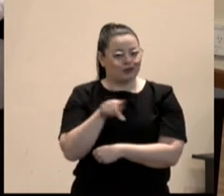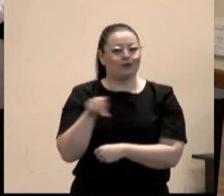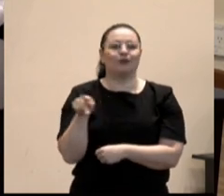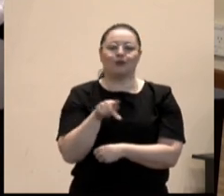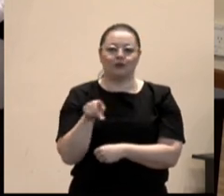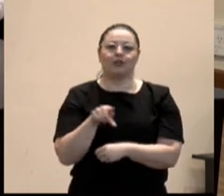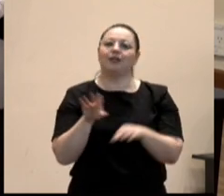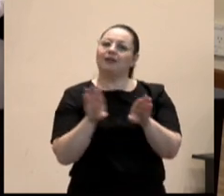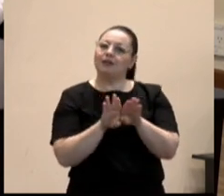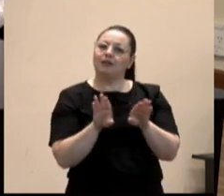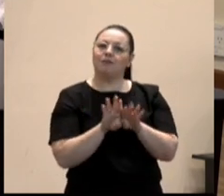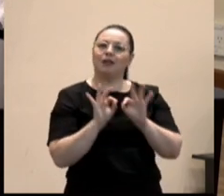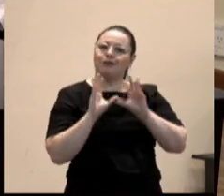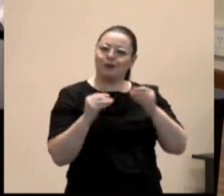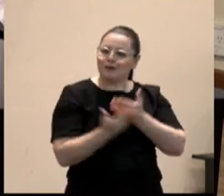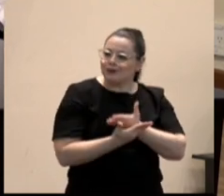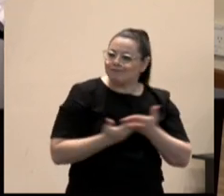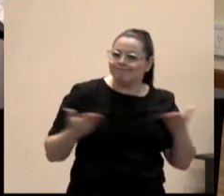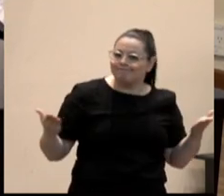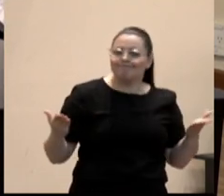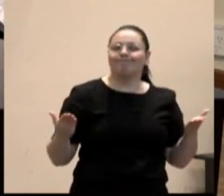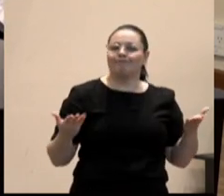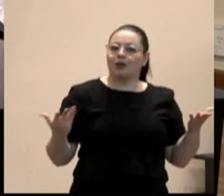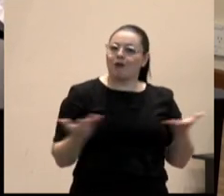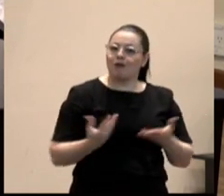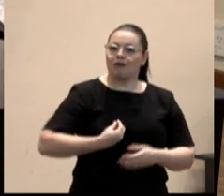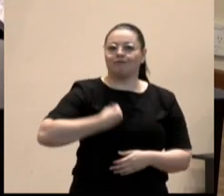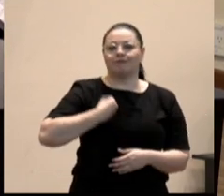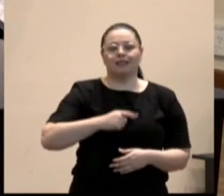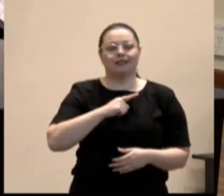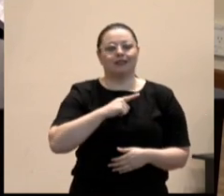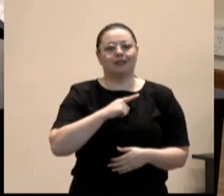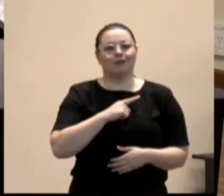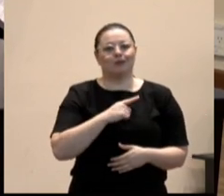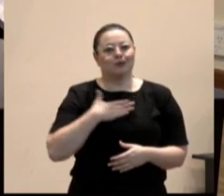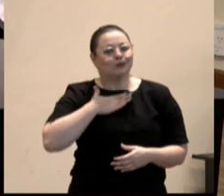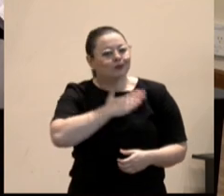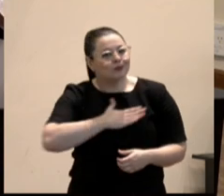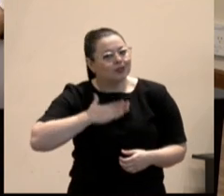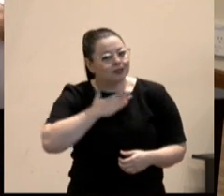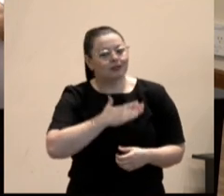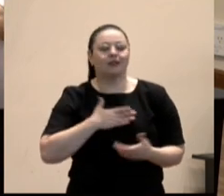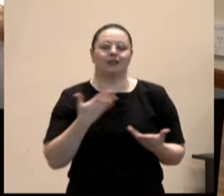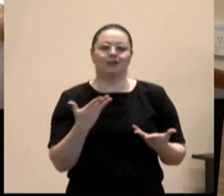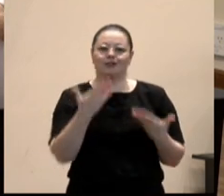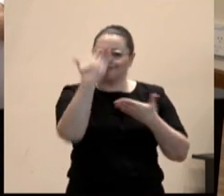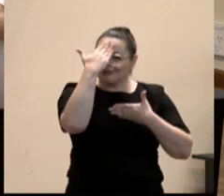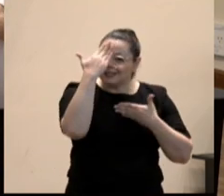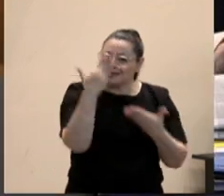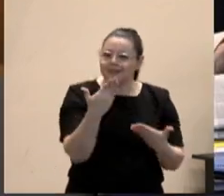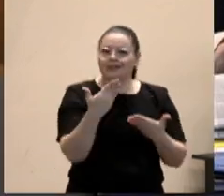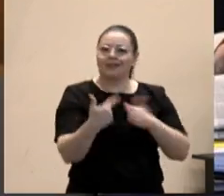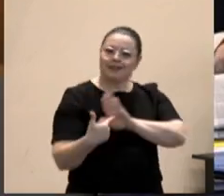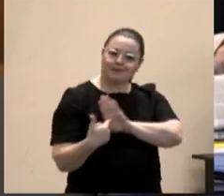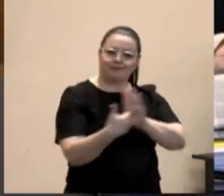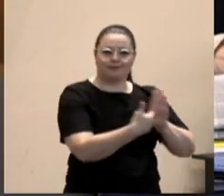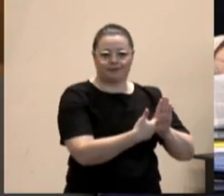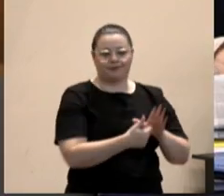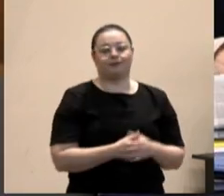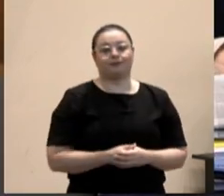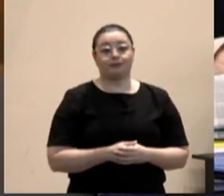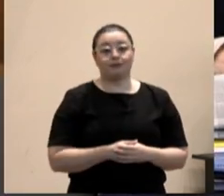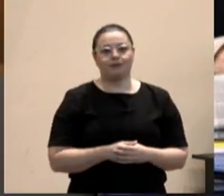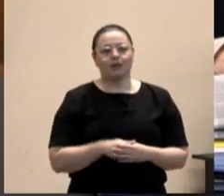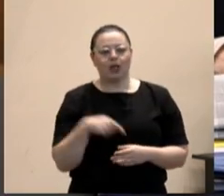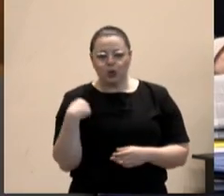fazem parte da mesa, a gente, né, tem o prazer aqui de anunciar e de agradecer. Nós combinamos